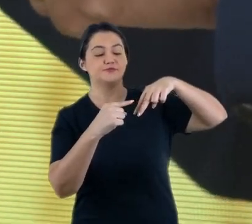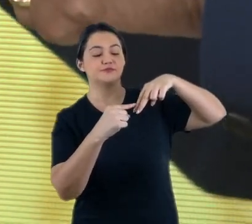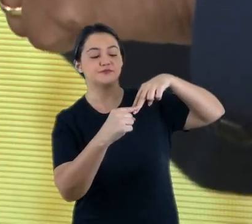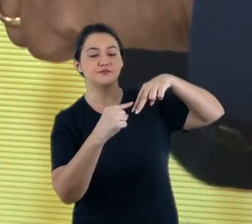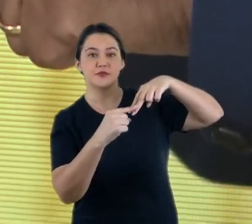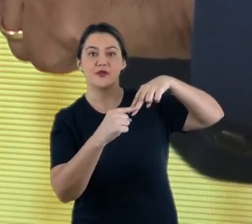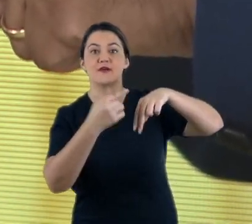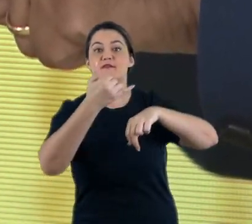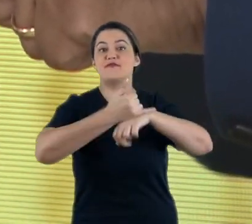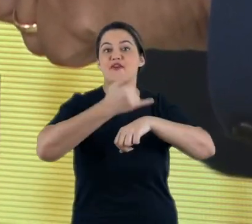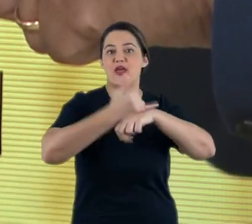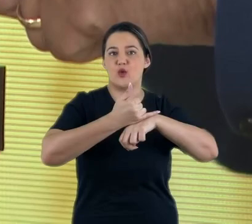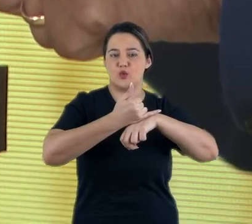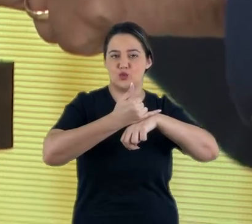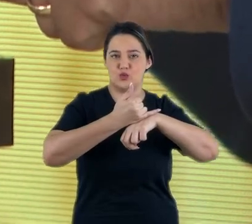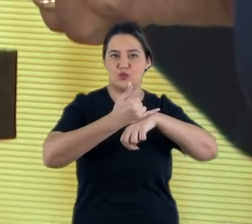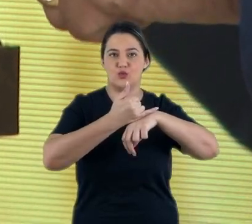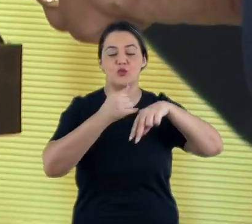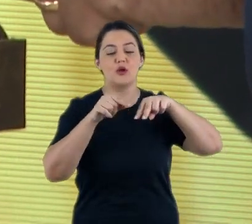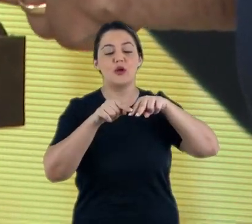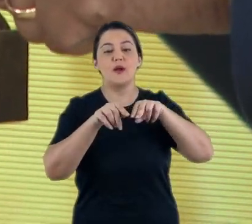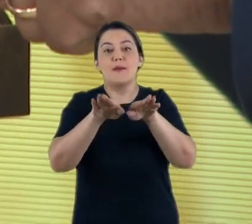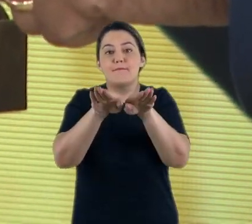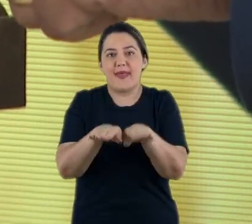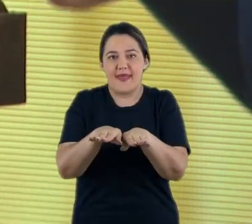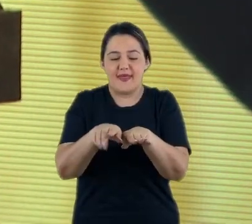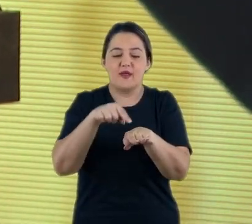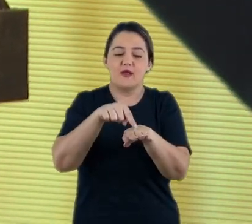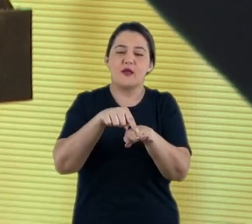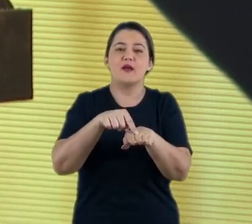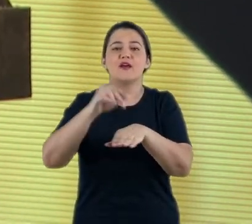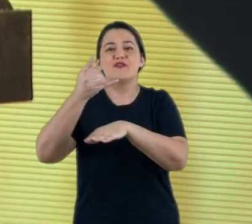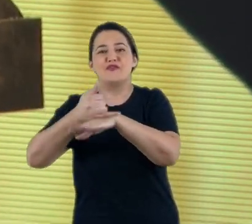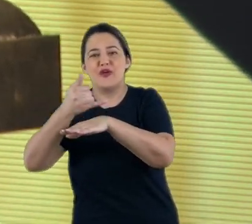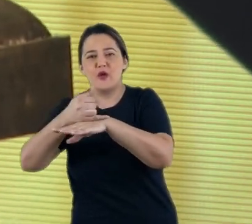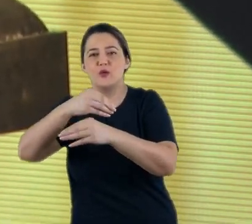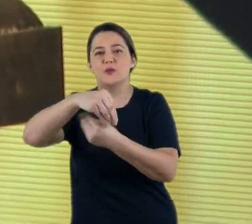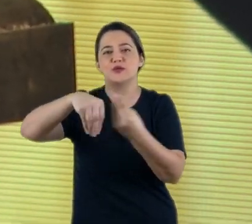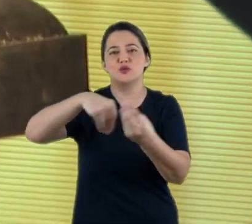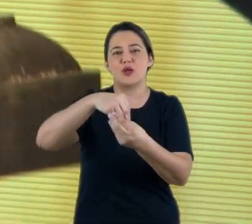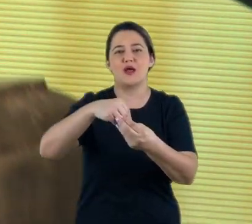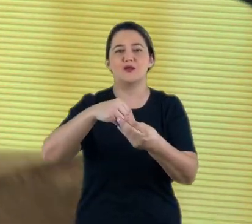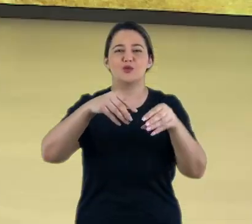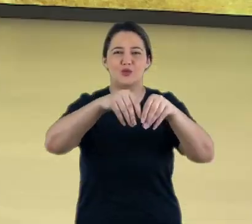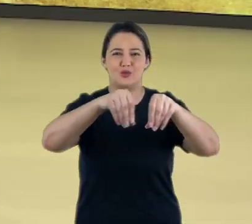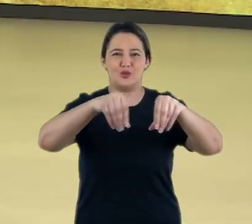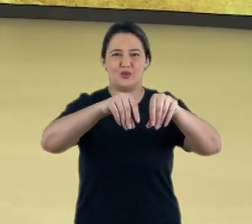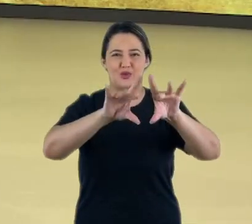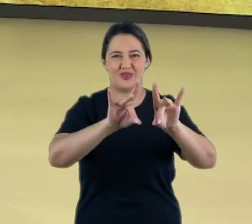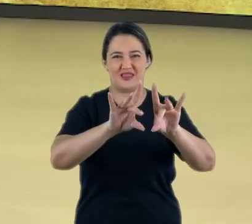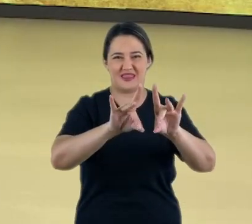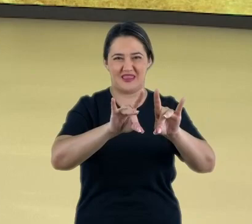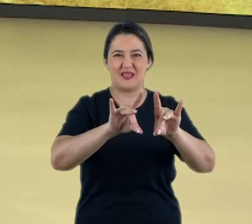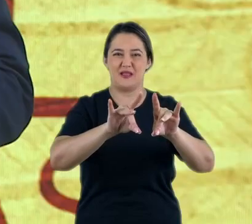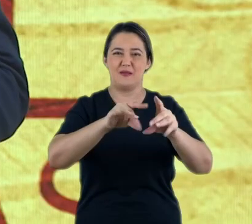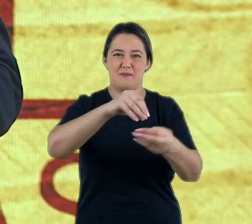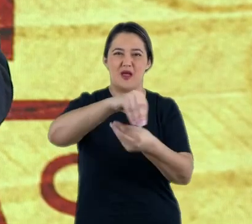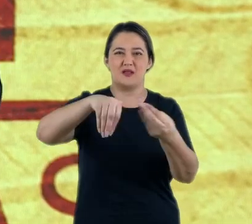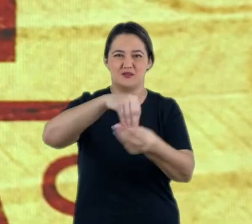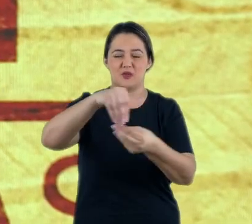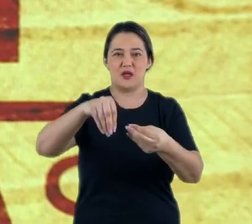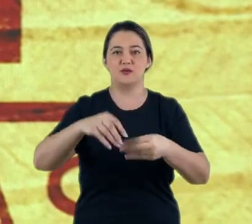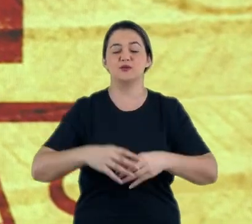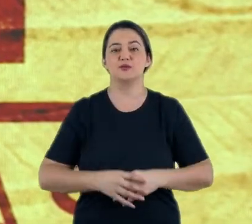aos pés da estátua, eles eram em parte em ferro e em parte em barro. Daniel